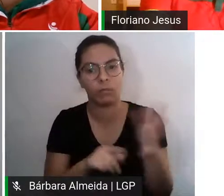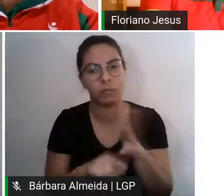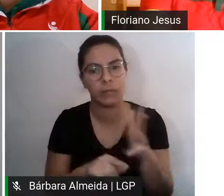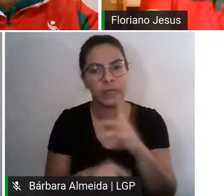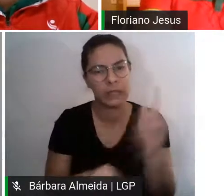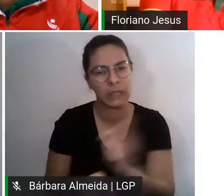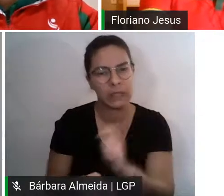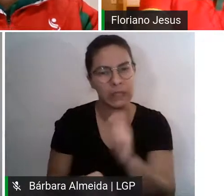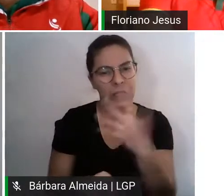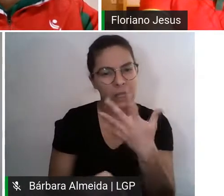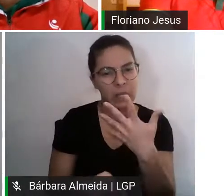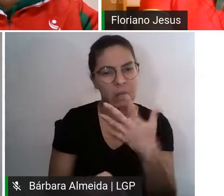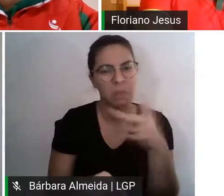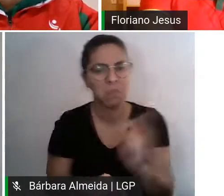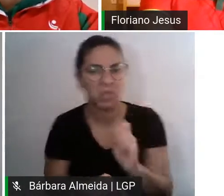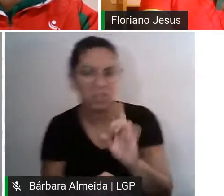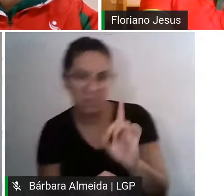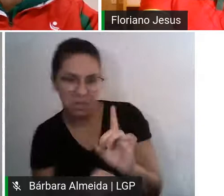5 a 6 meses.